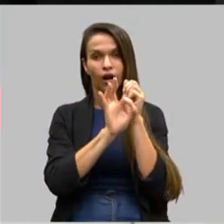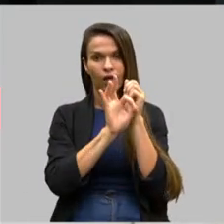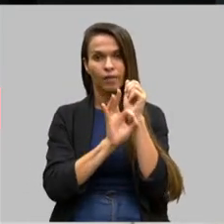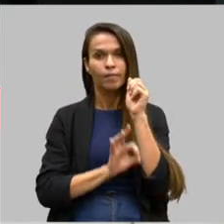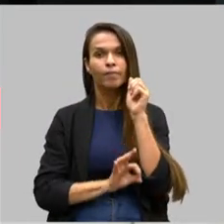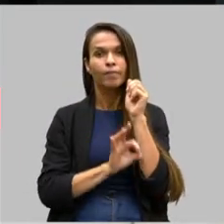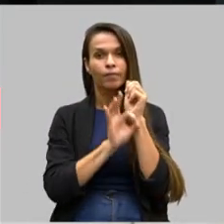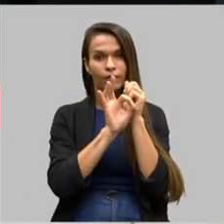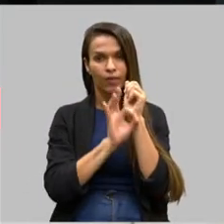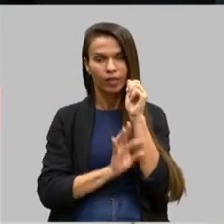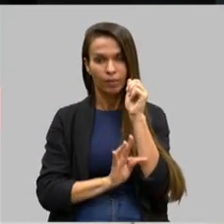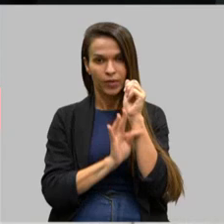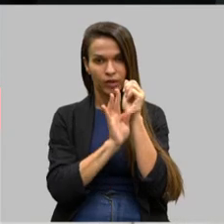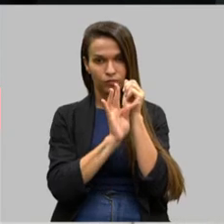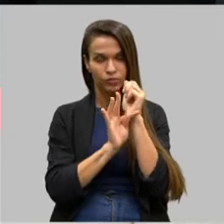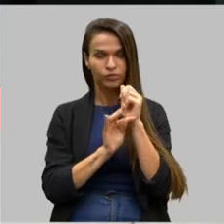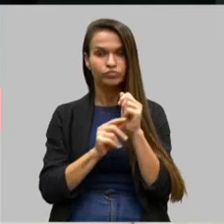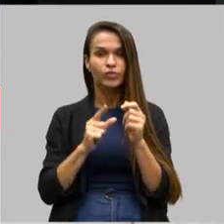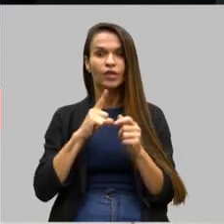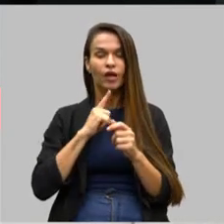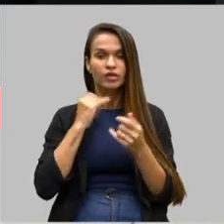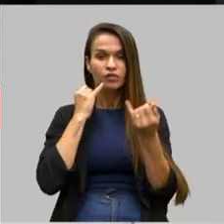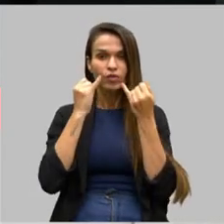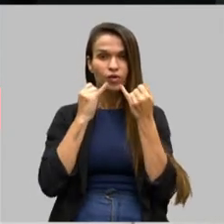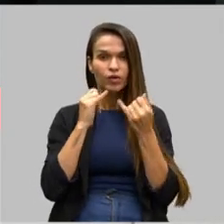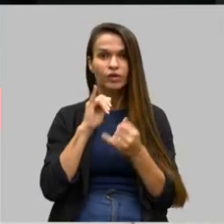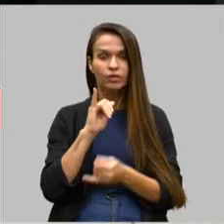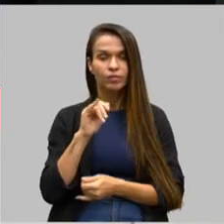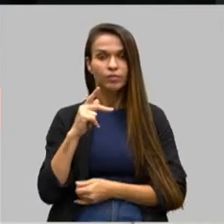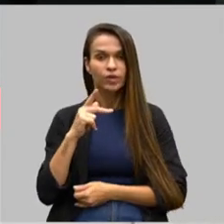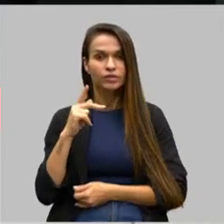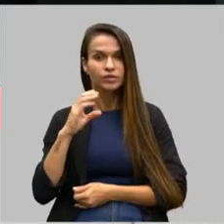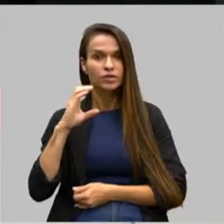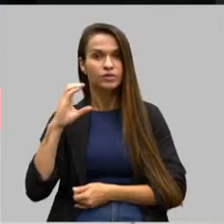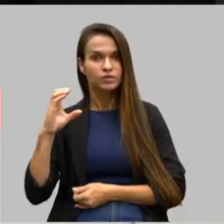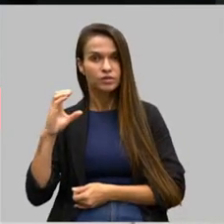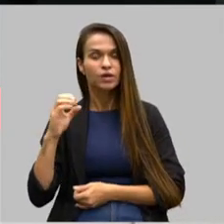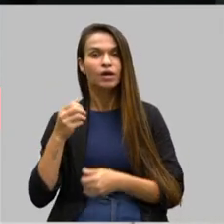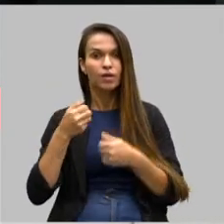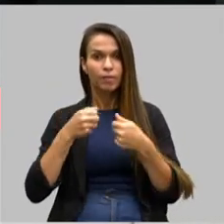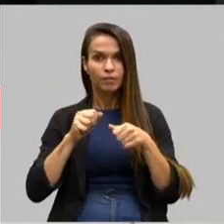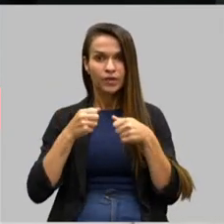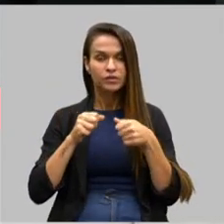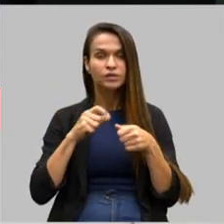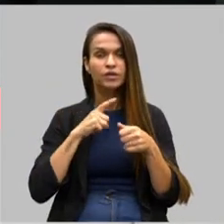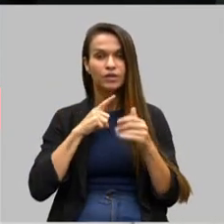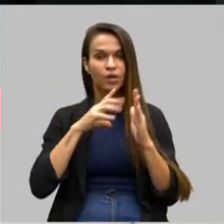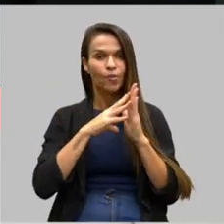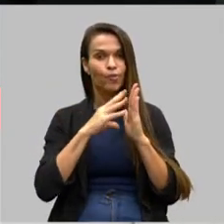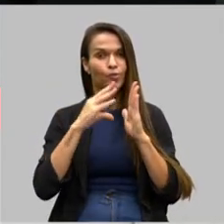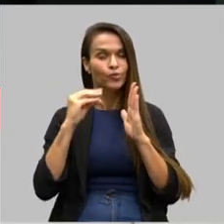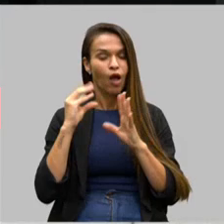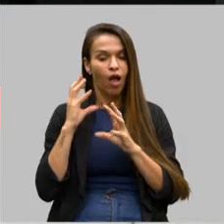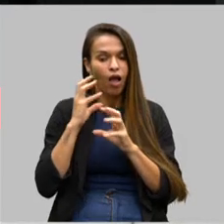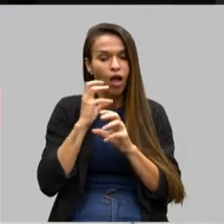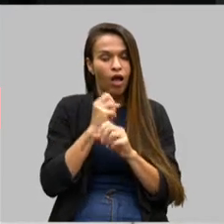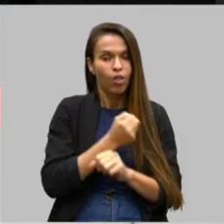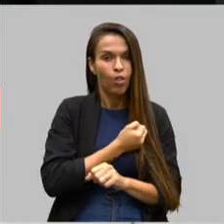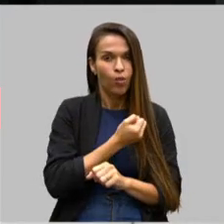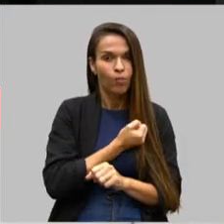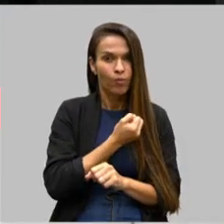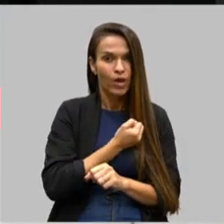para o IPCC, é necessário ter saída dos modelos numéricos sobre o